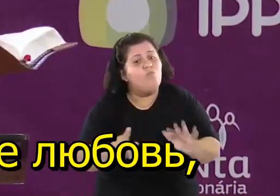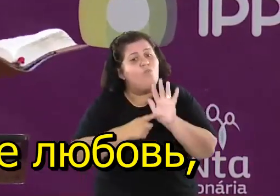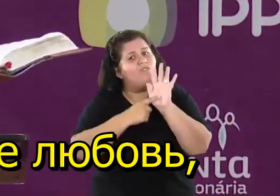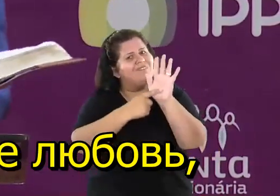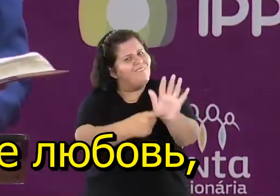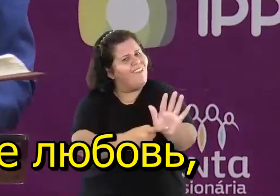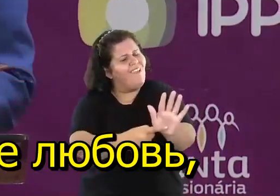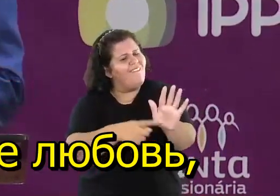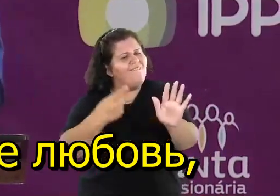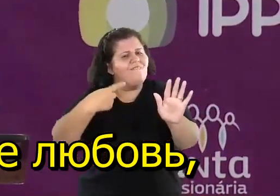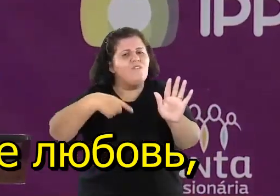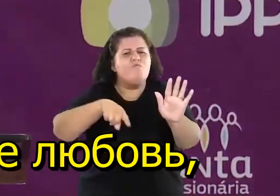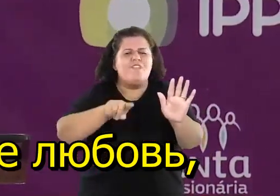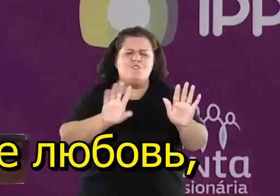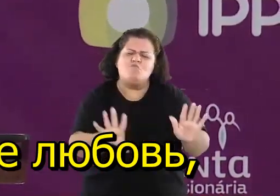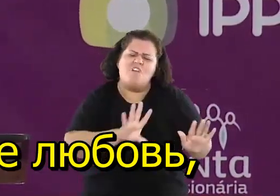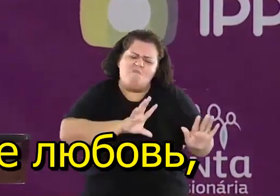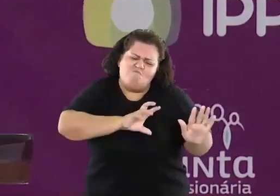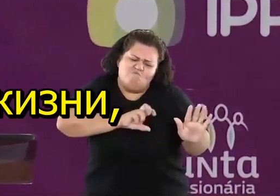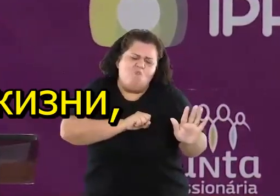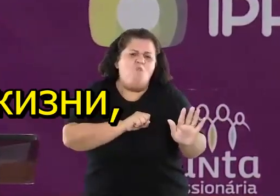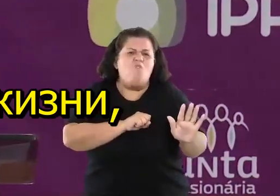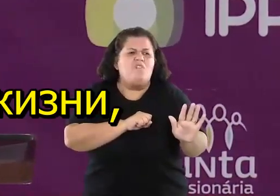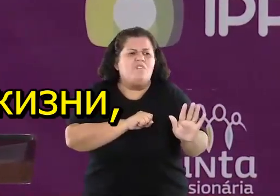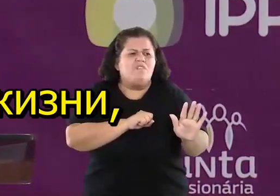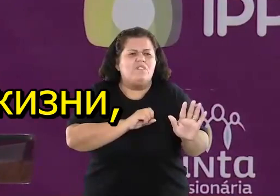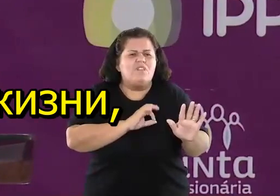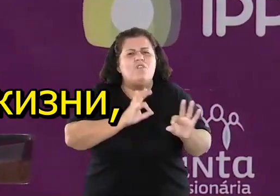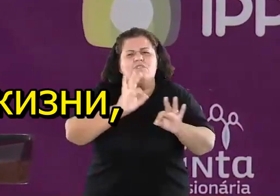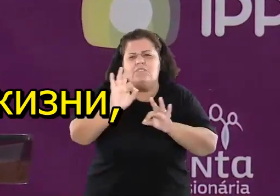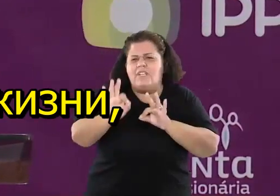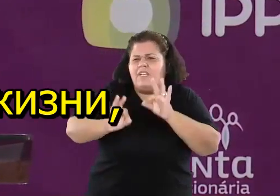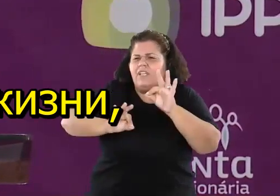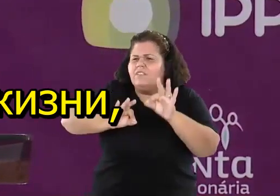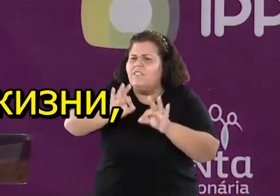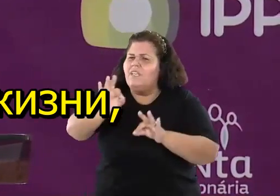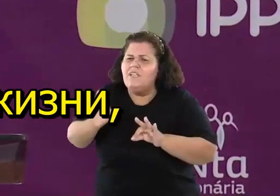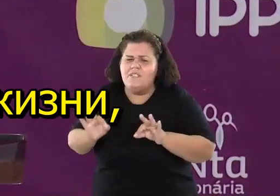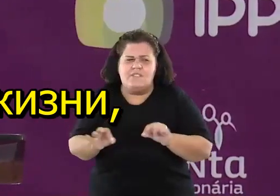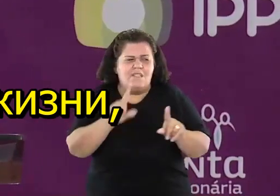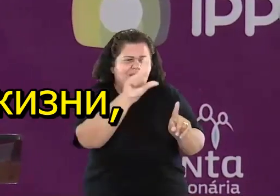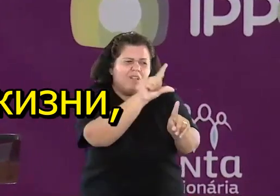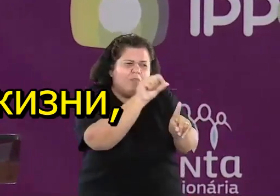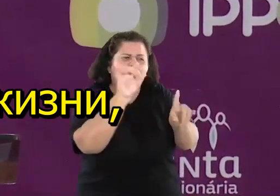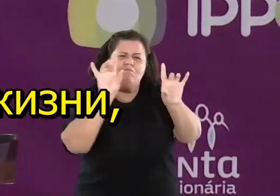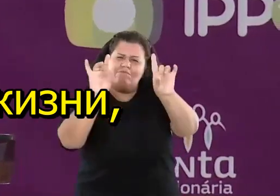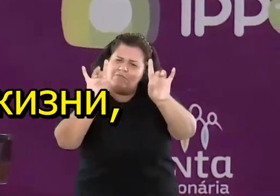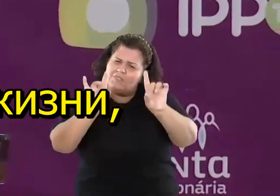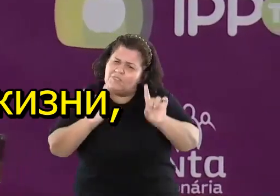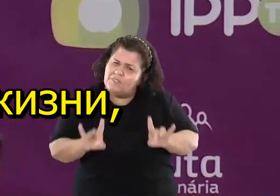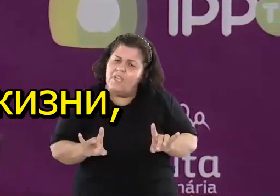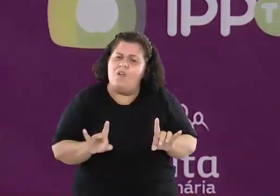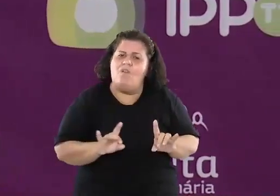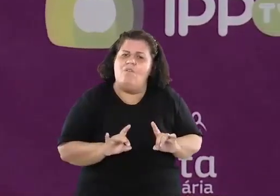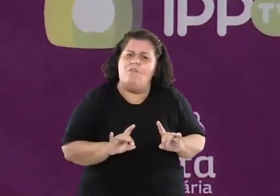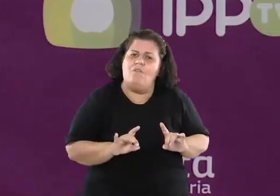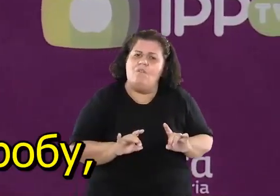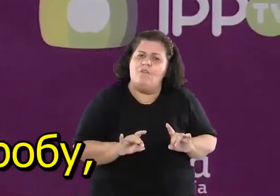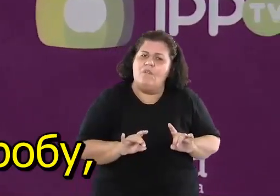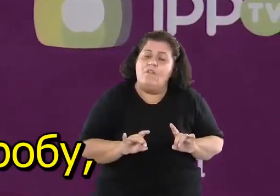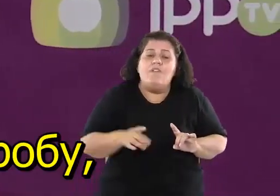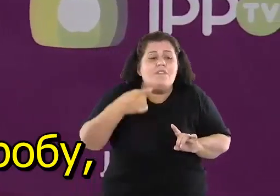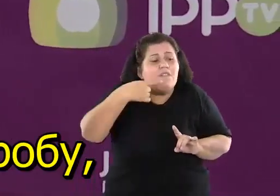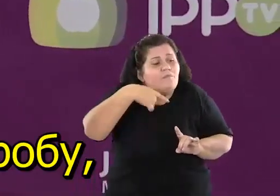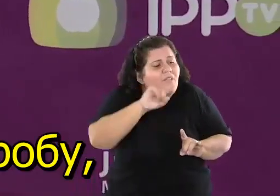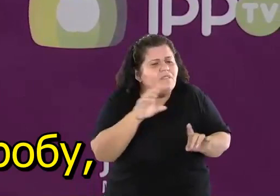demonstrar o mesmo amor que demonstraram em vida, demonstrar também na morte.